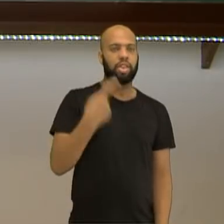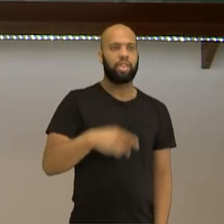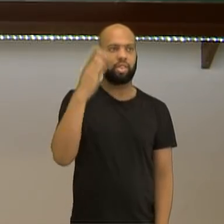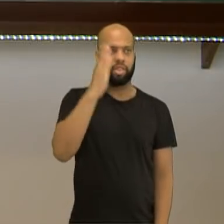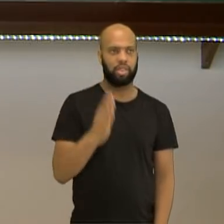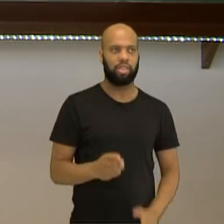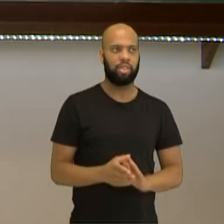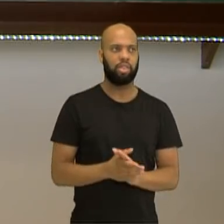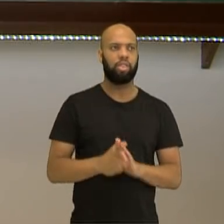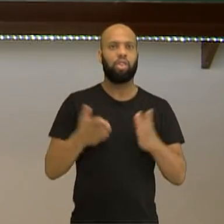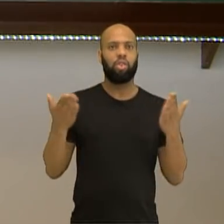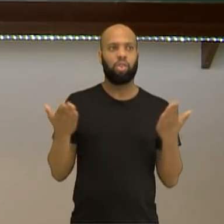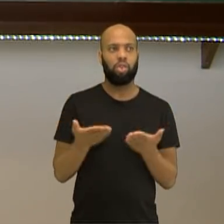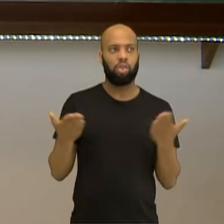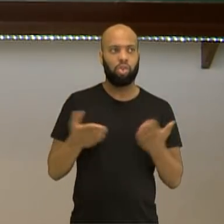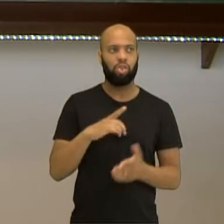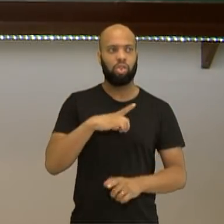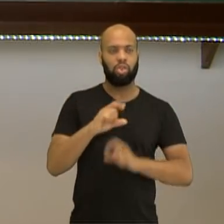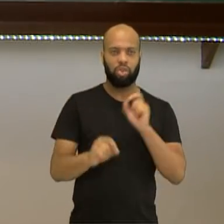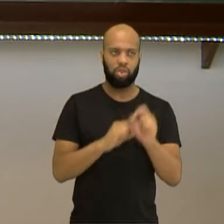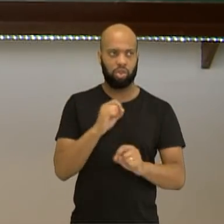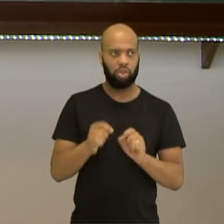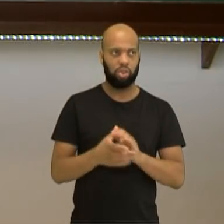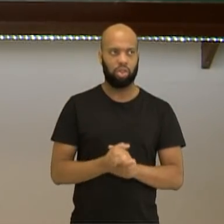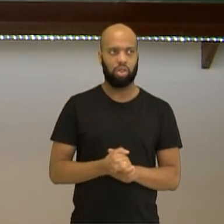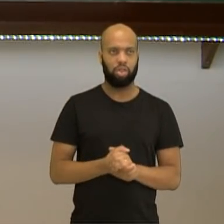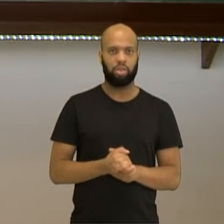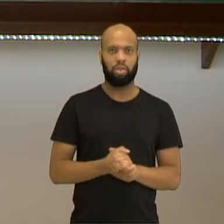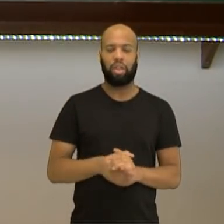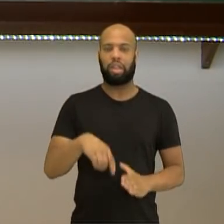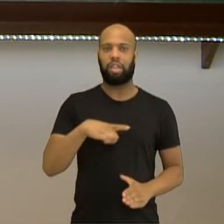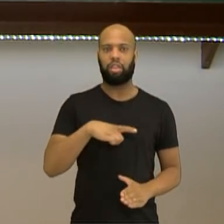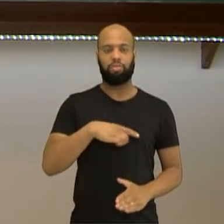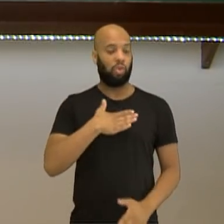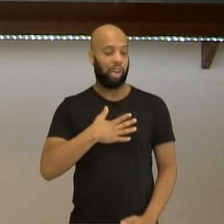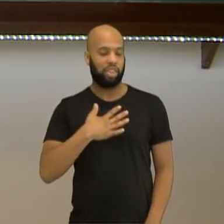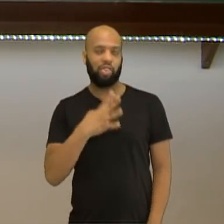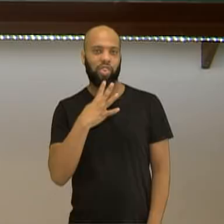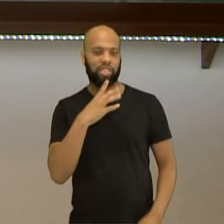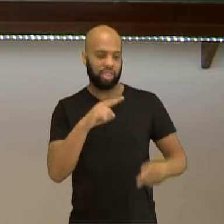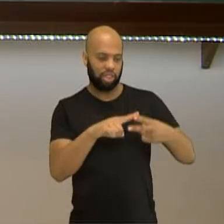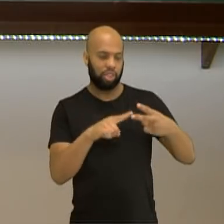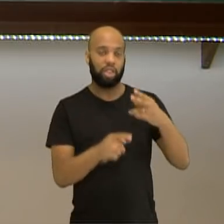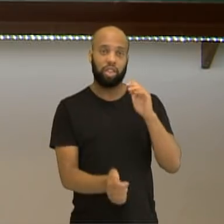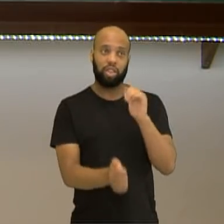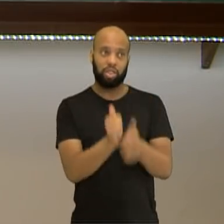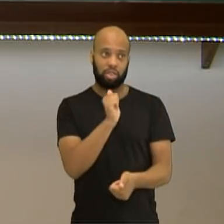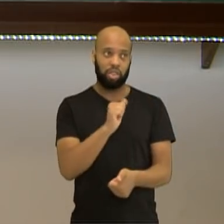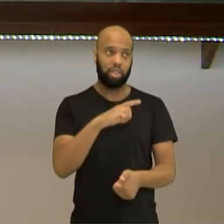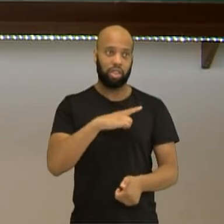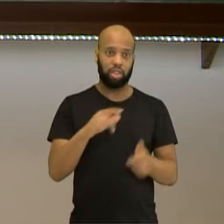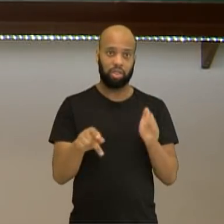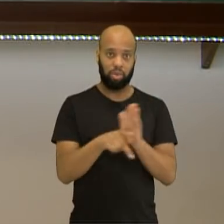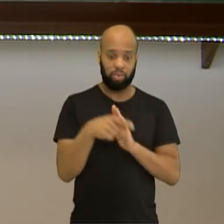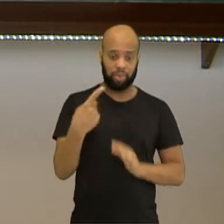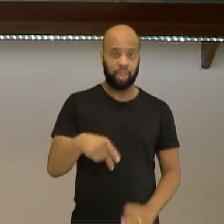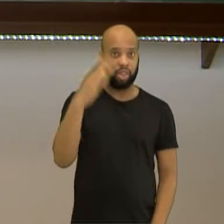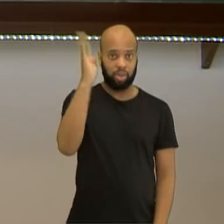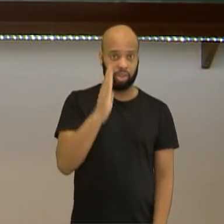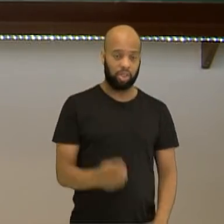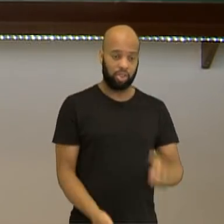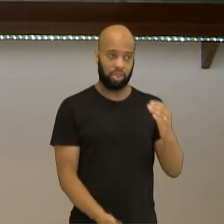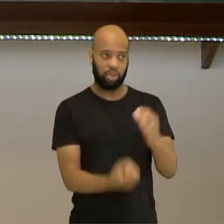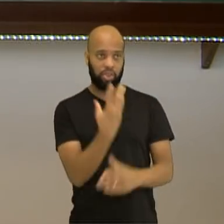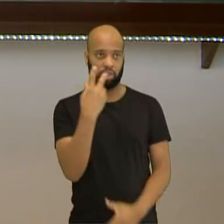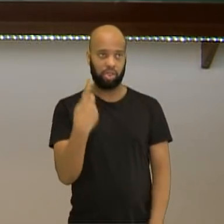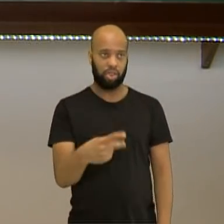né? Então, hoje a gente teve o prazer de conhecer 2 esportes que vieram do Brasil, né? Que a